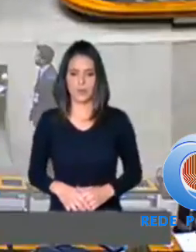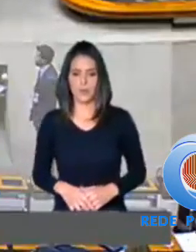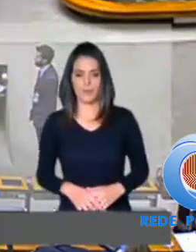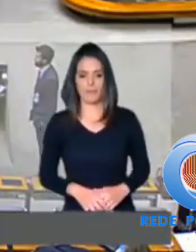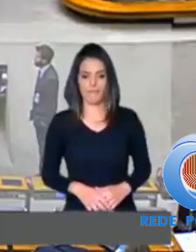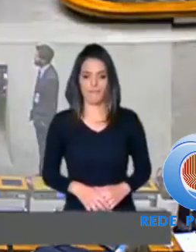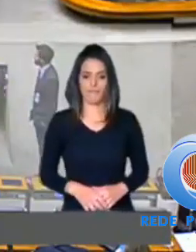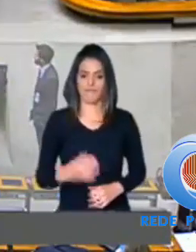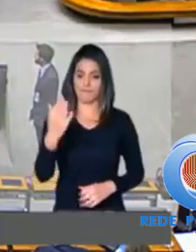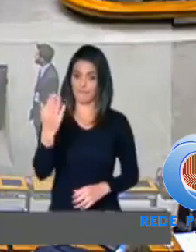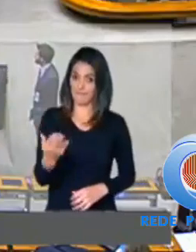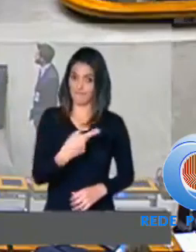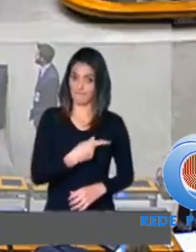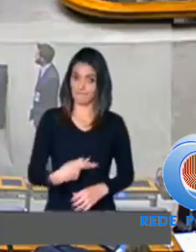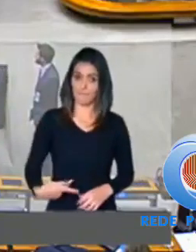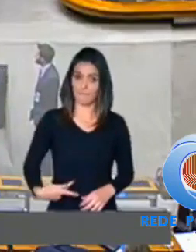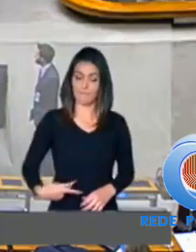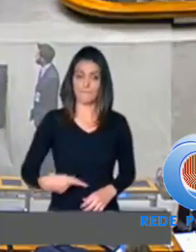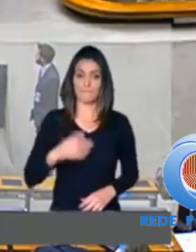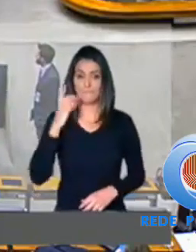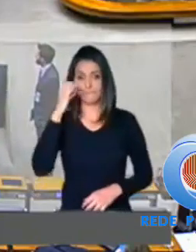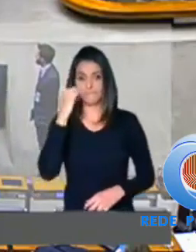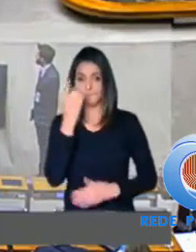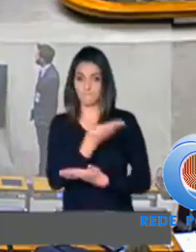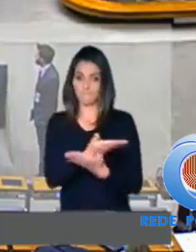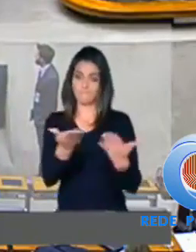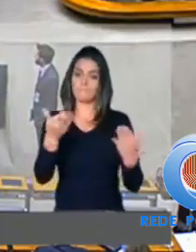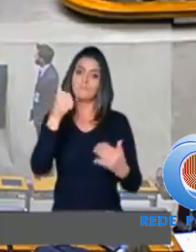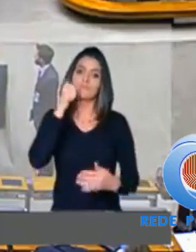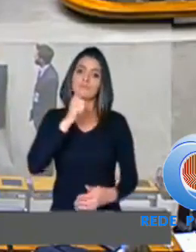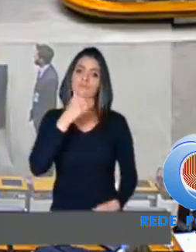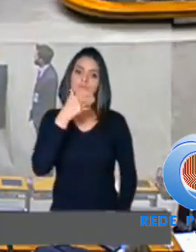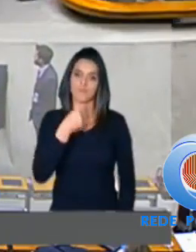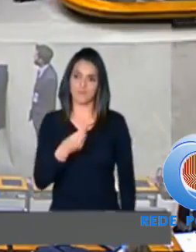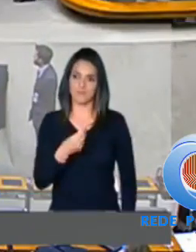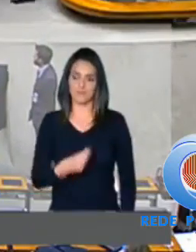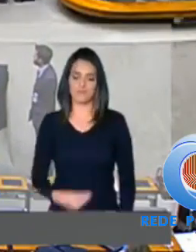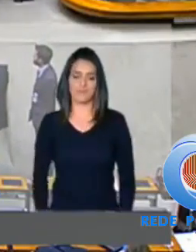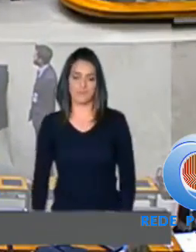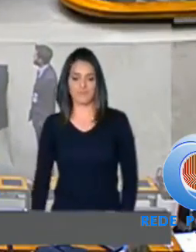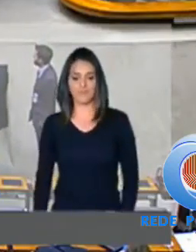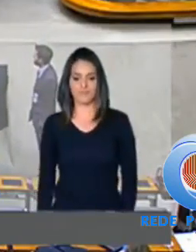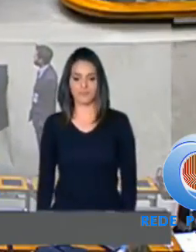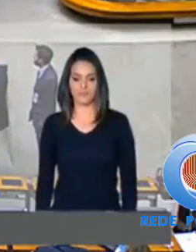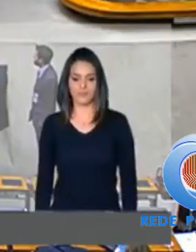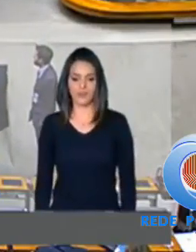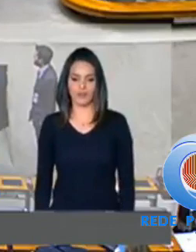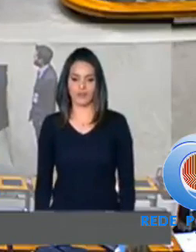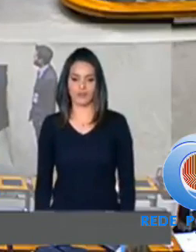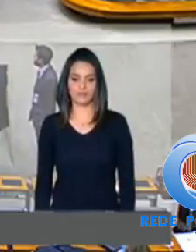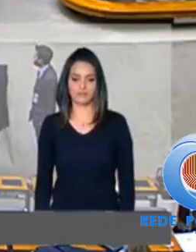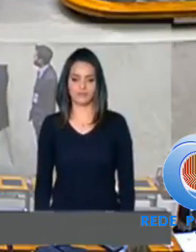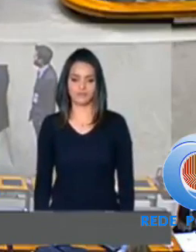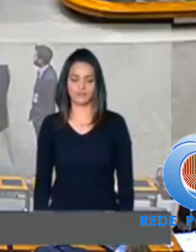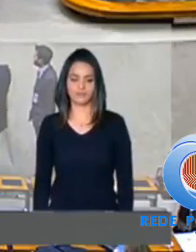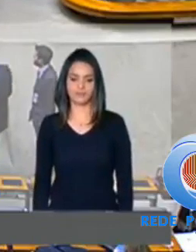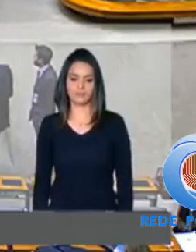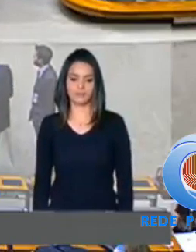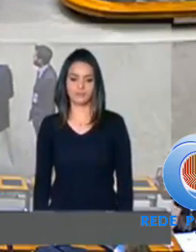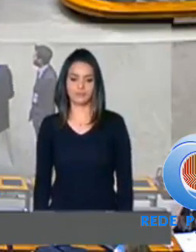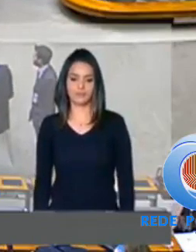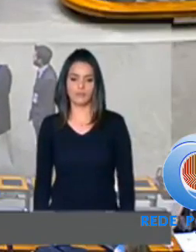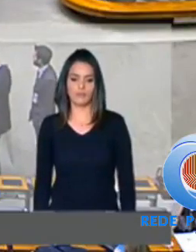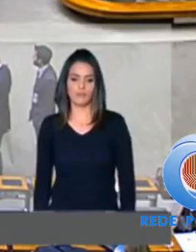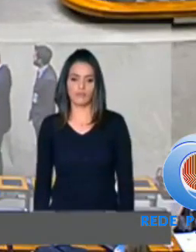Senhor presidente, deputados, deputadas, nós ouvimos agora